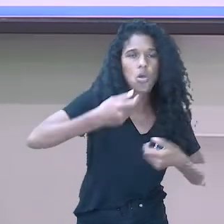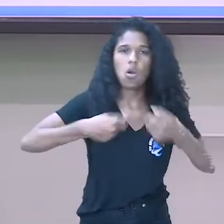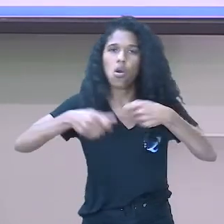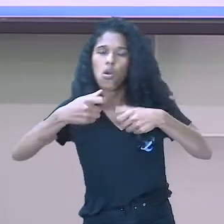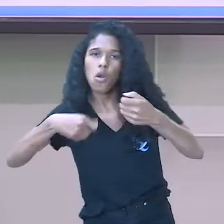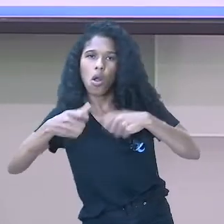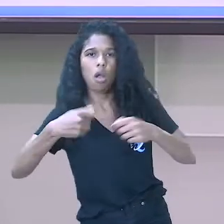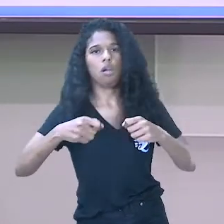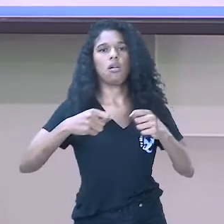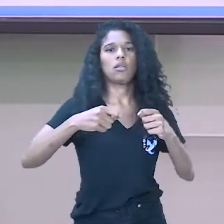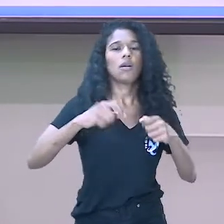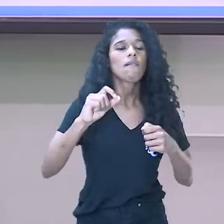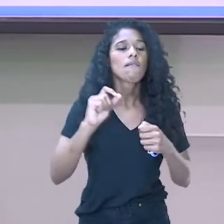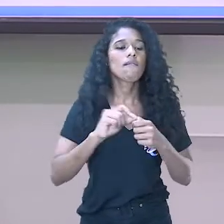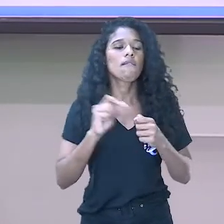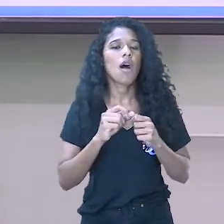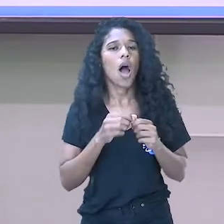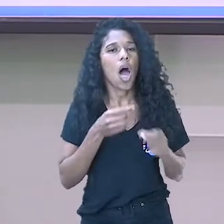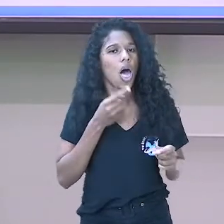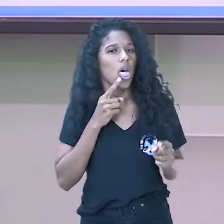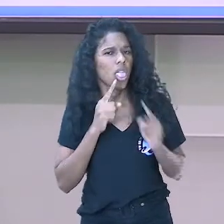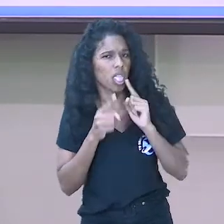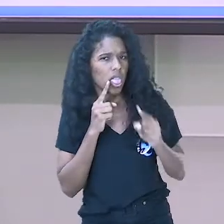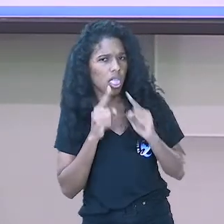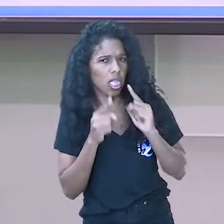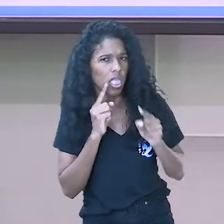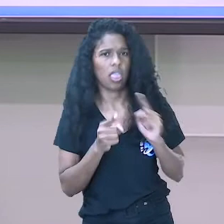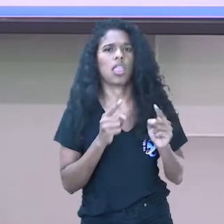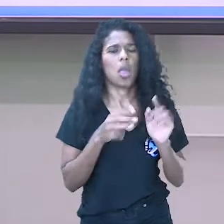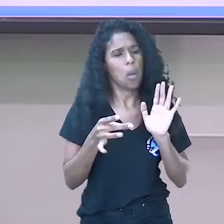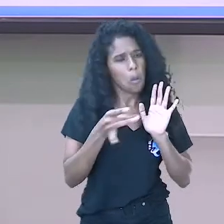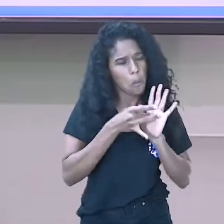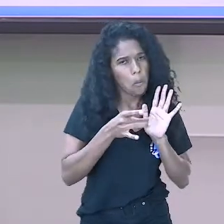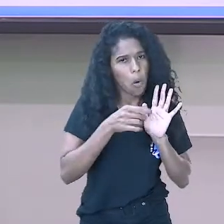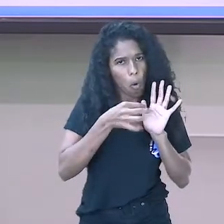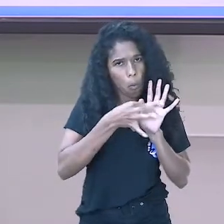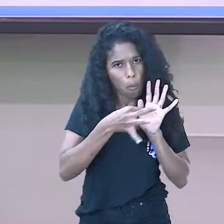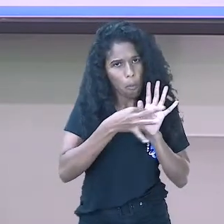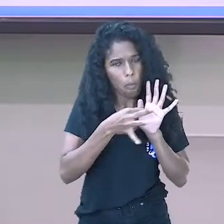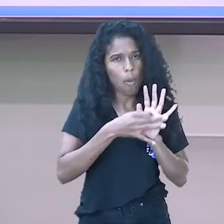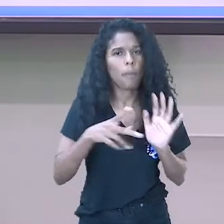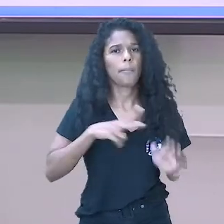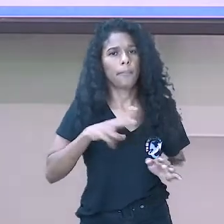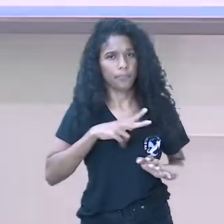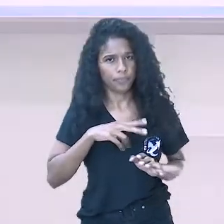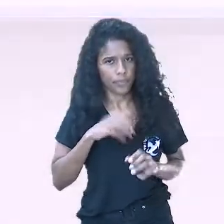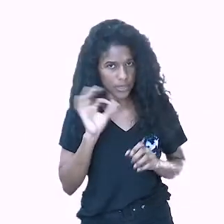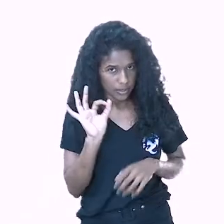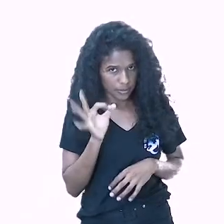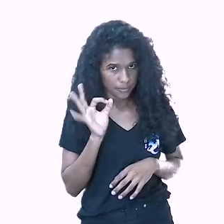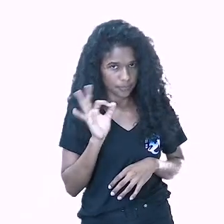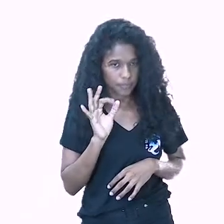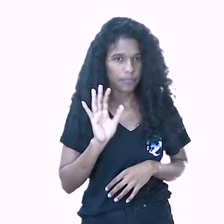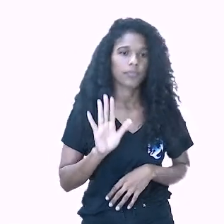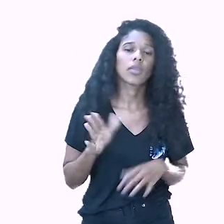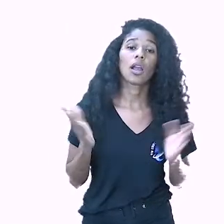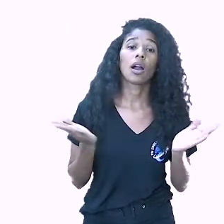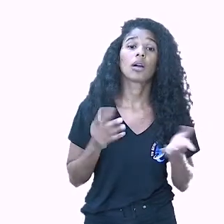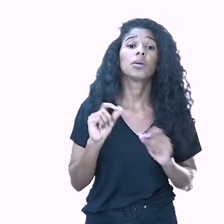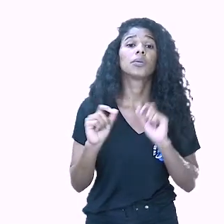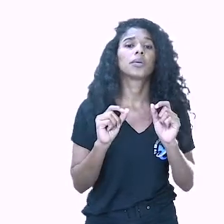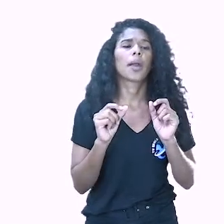econômicas, faz uma crítica a respeito disso, tá certo? Próximo ponto agora é a estrutura da